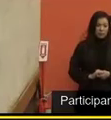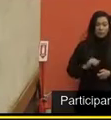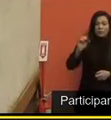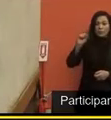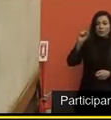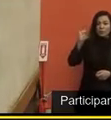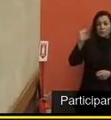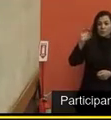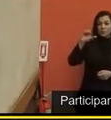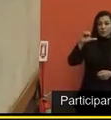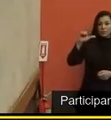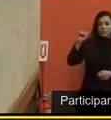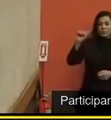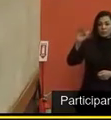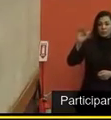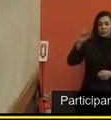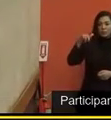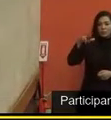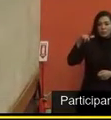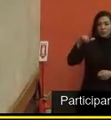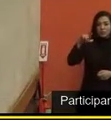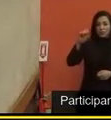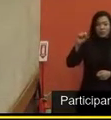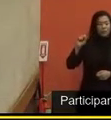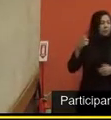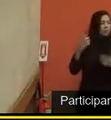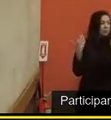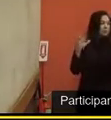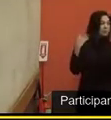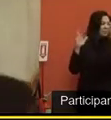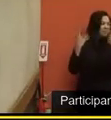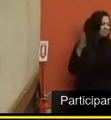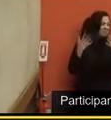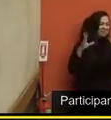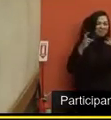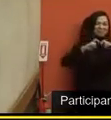Estela Fernandes Rodrigues Baltar.